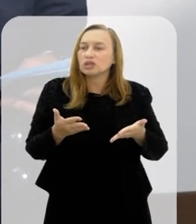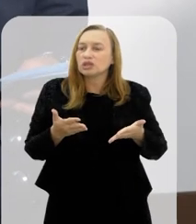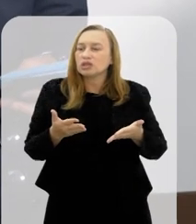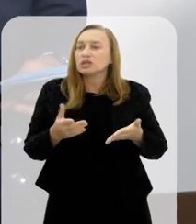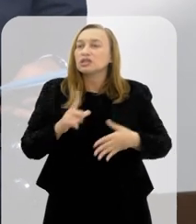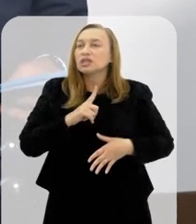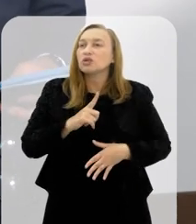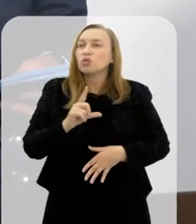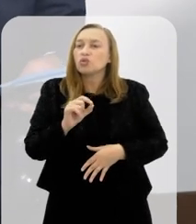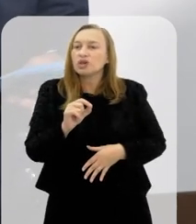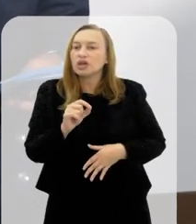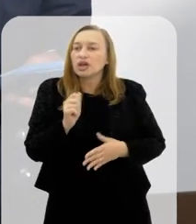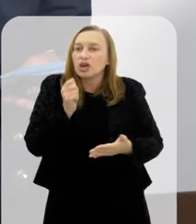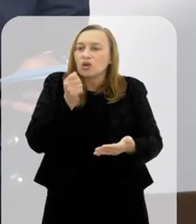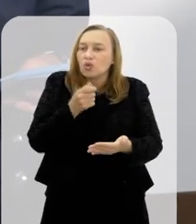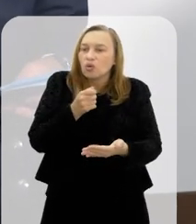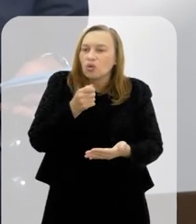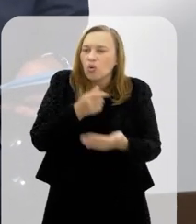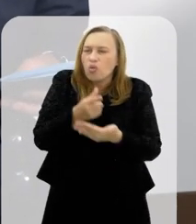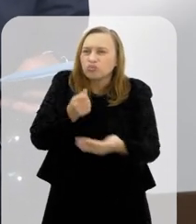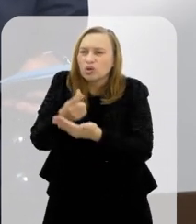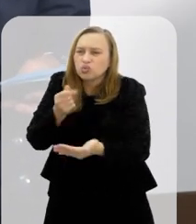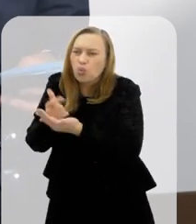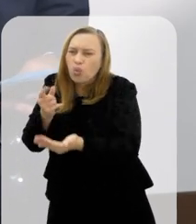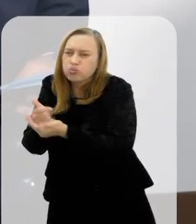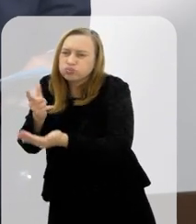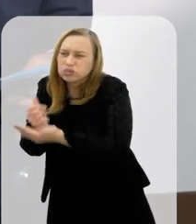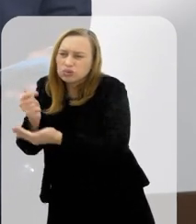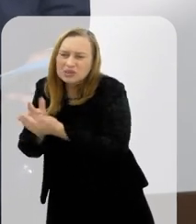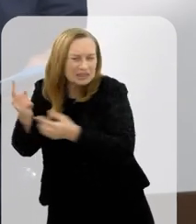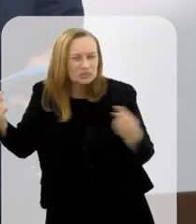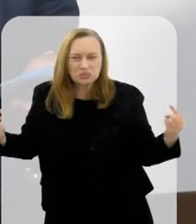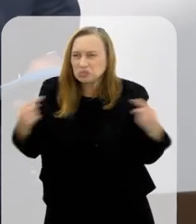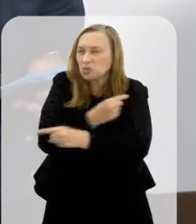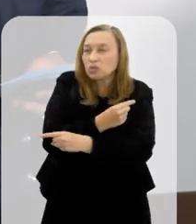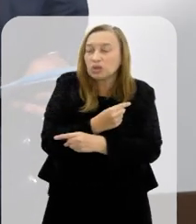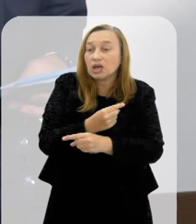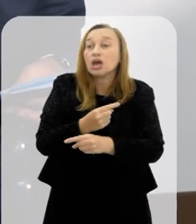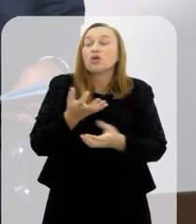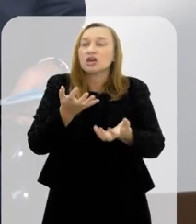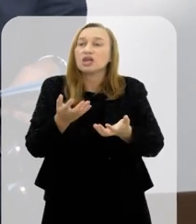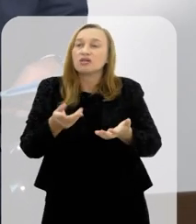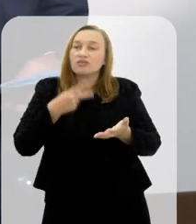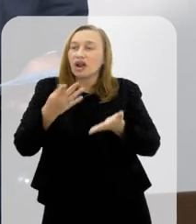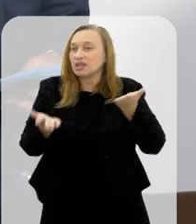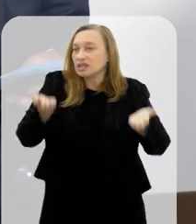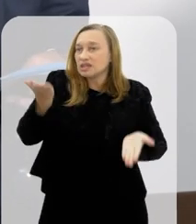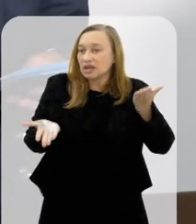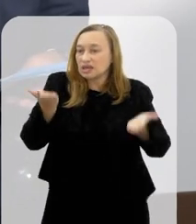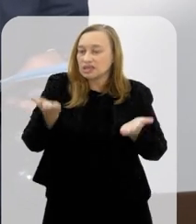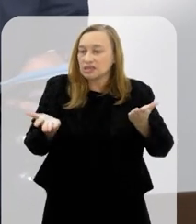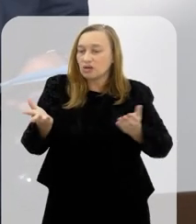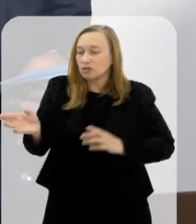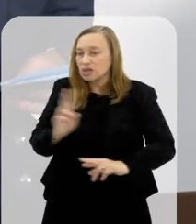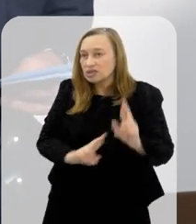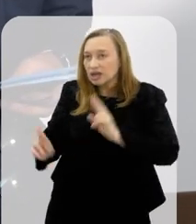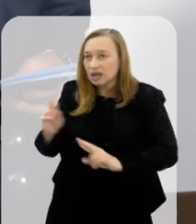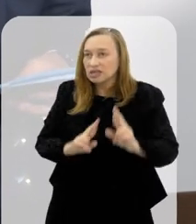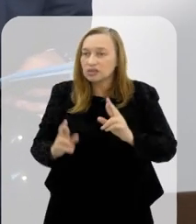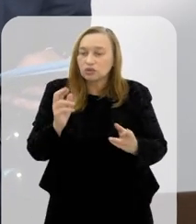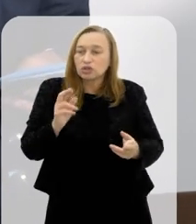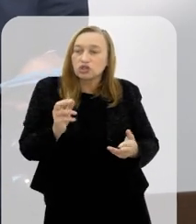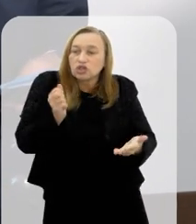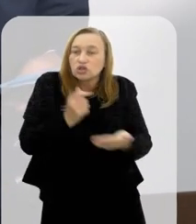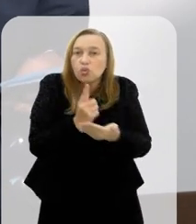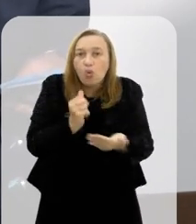né às vezes consumos inadequados Então queria trazer isso esse equilíbrio e essa relação de consumo como é que ela se